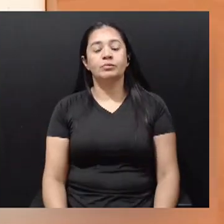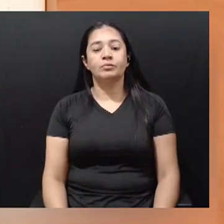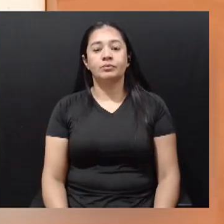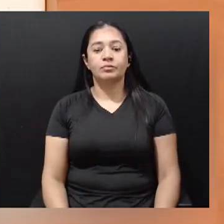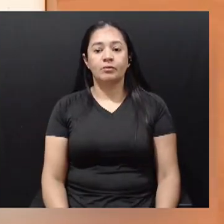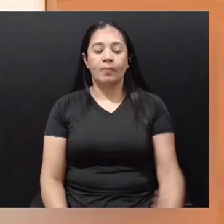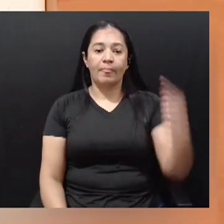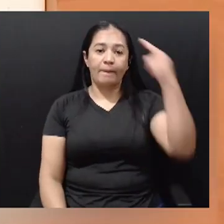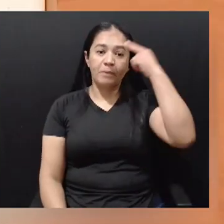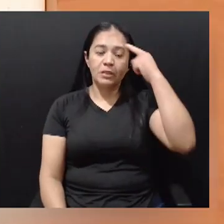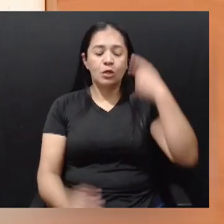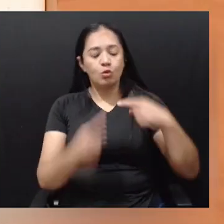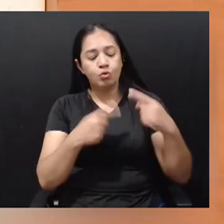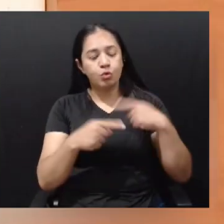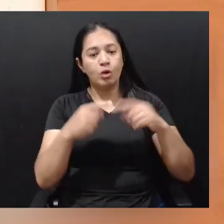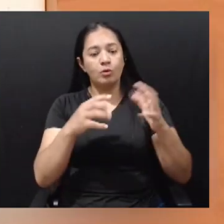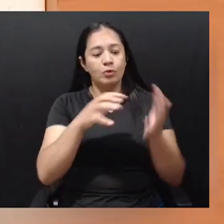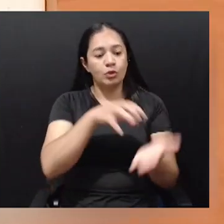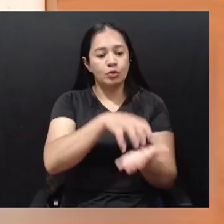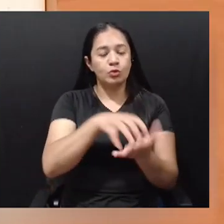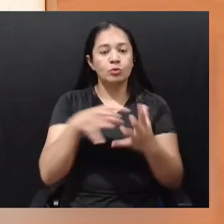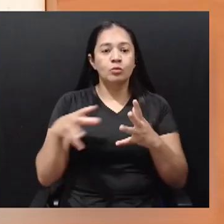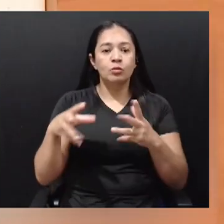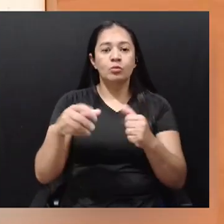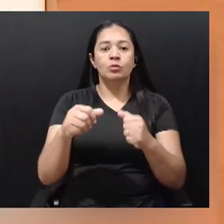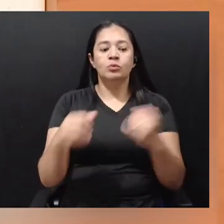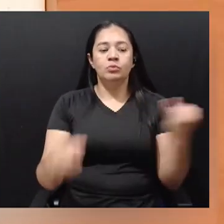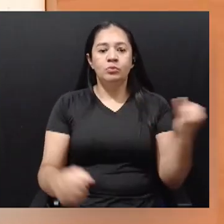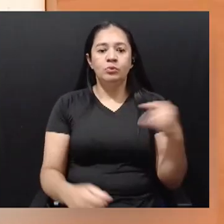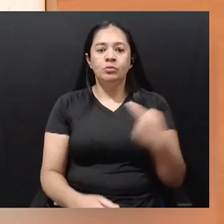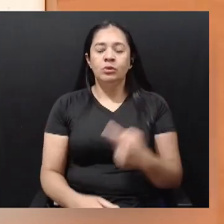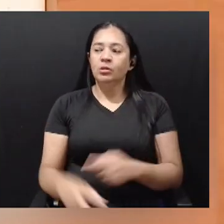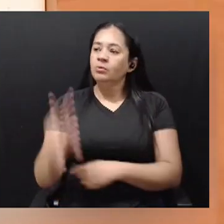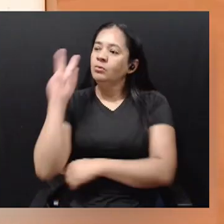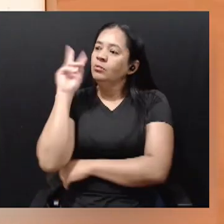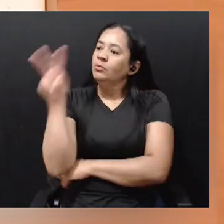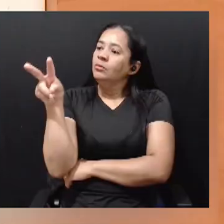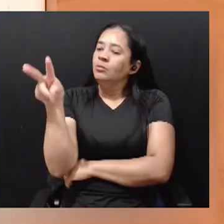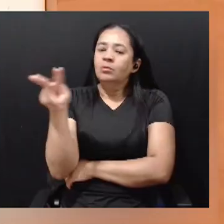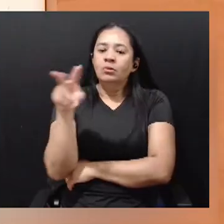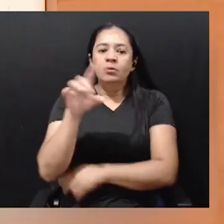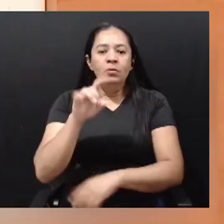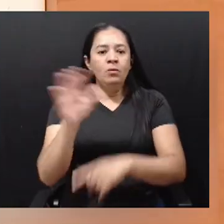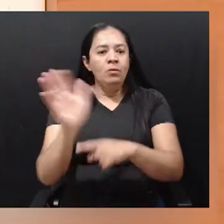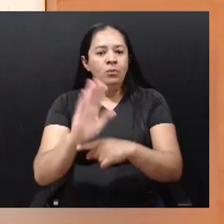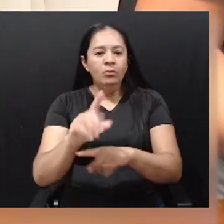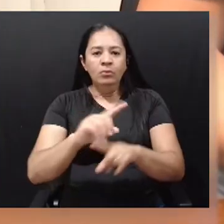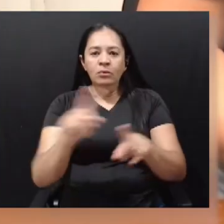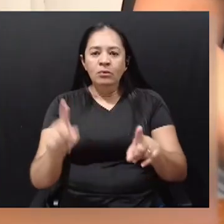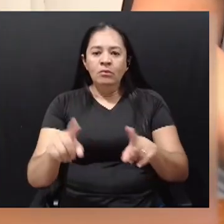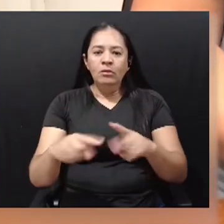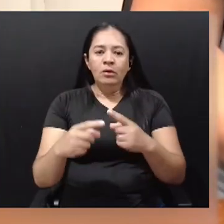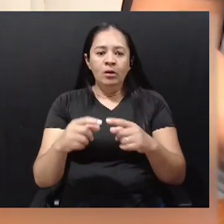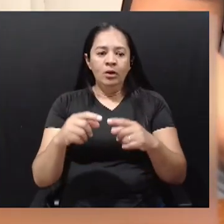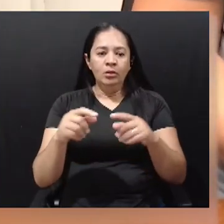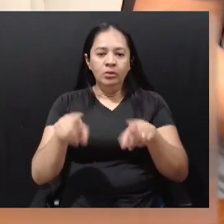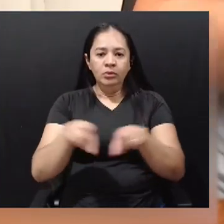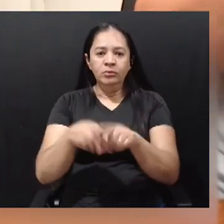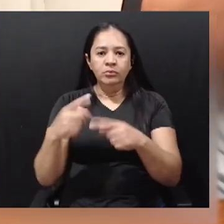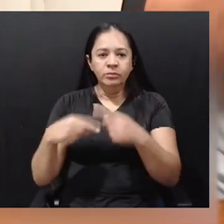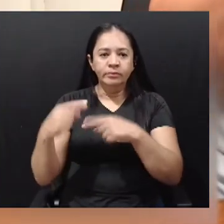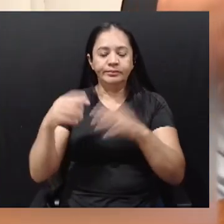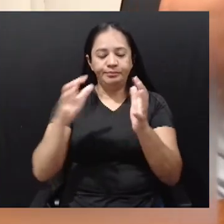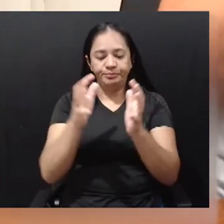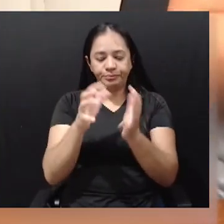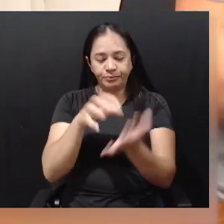como um todo, é muito importante que a gente não fique olhando só para as filmagens, mas que a gente olhe para desenvolver o setor. Pensar também, né, em como